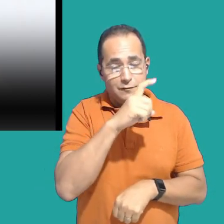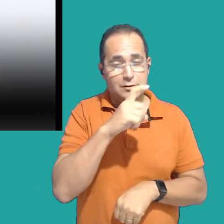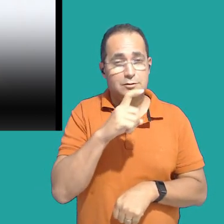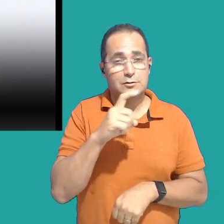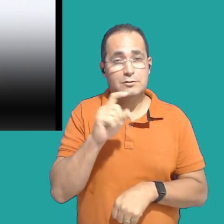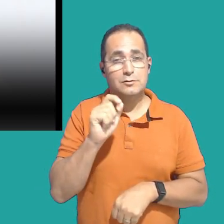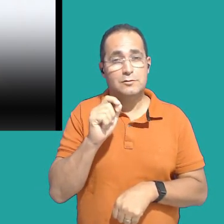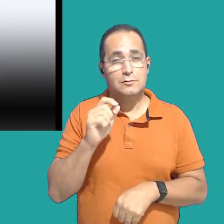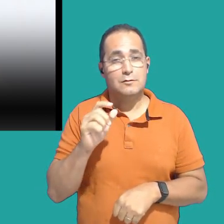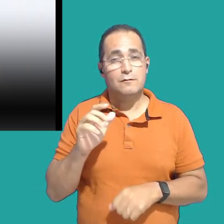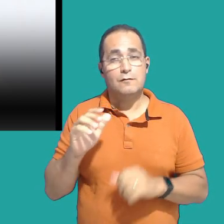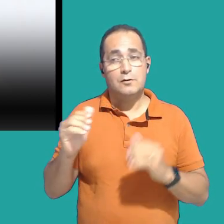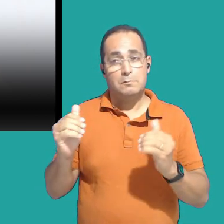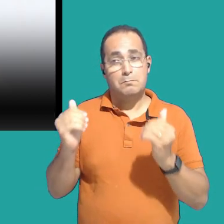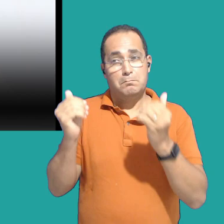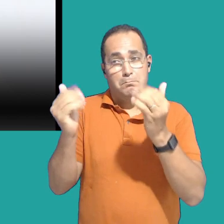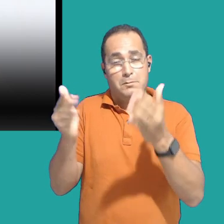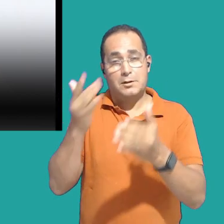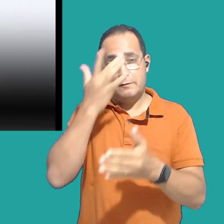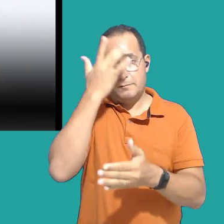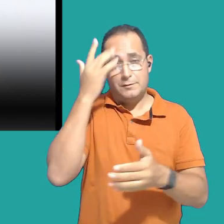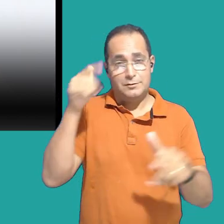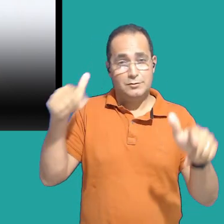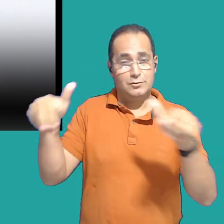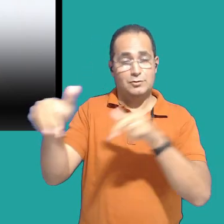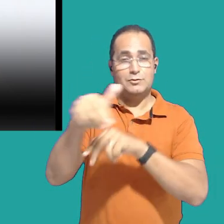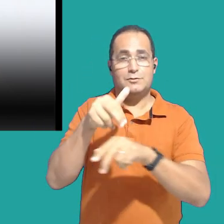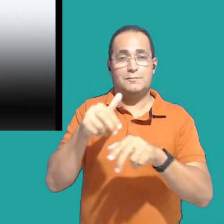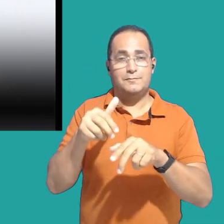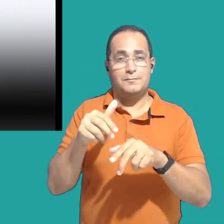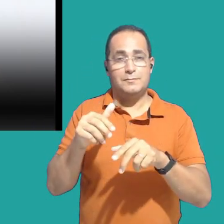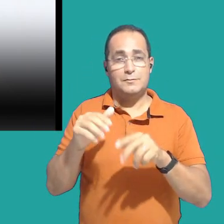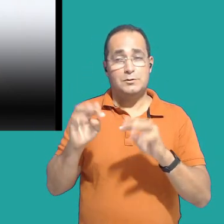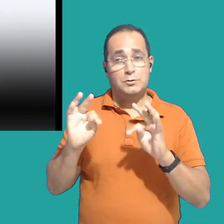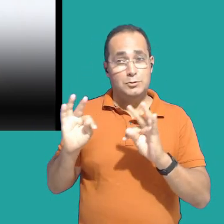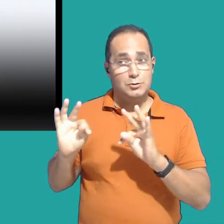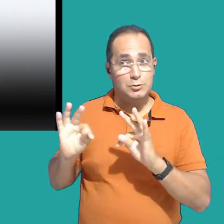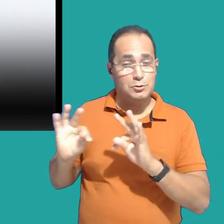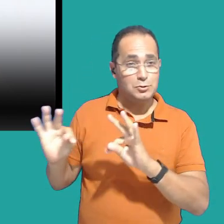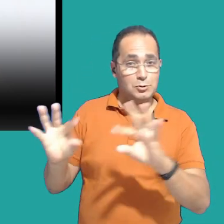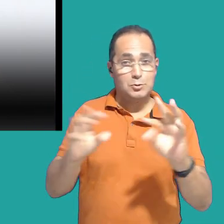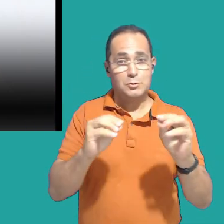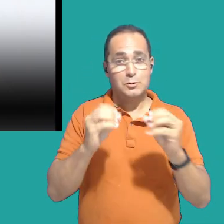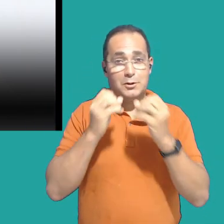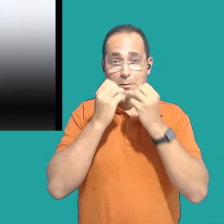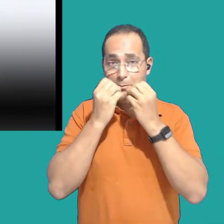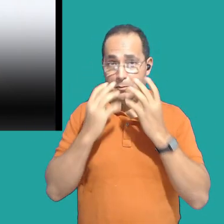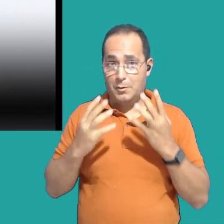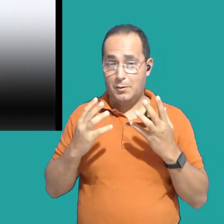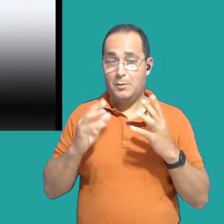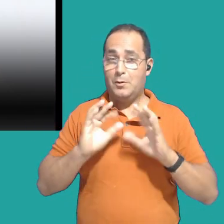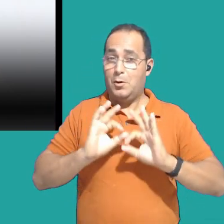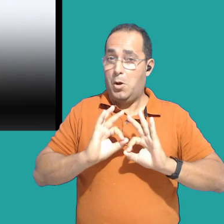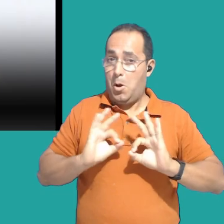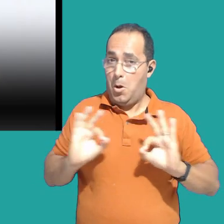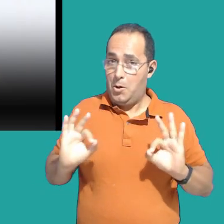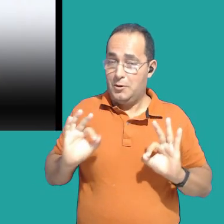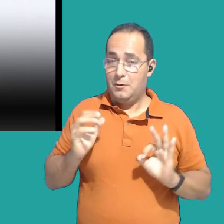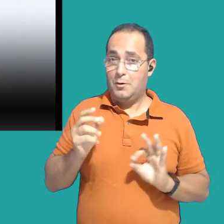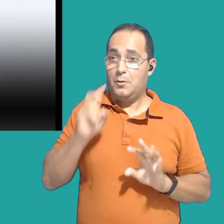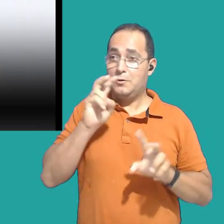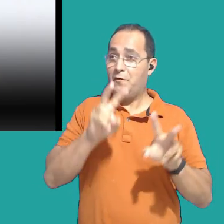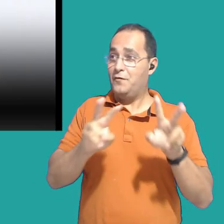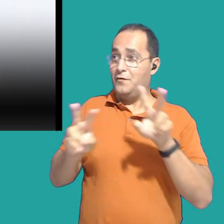conturbada, foi para o mundo. Uhum. Então, tudo era bom, tudo era